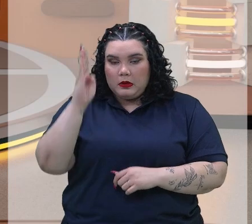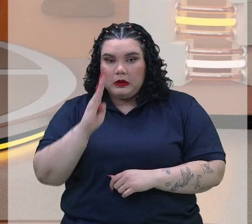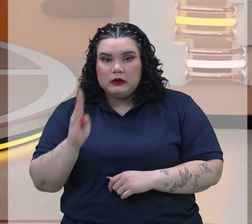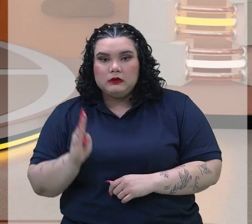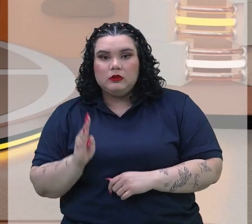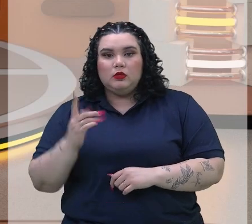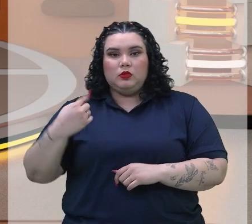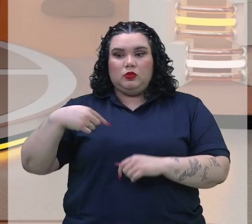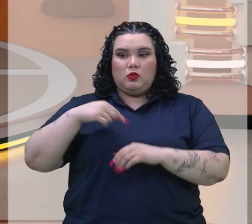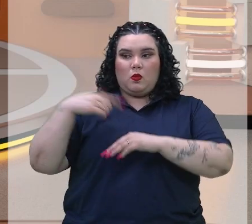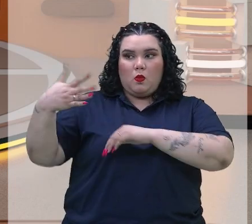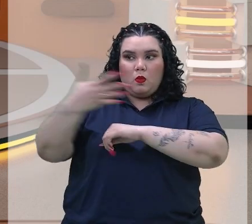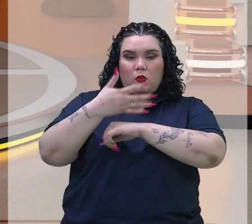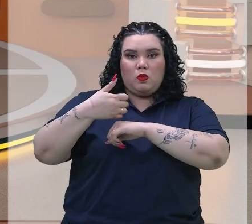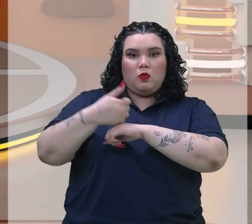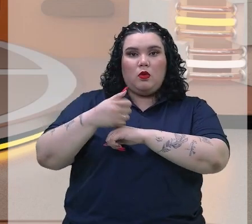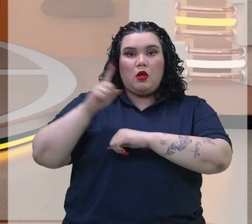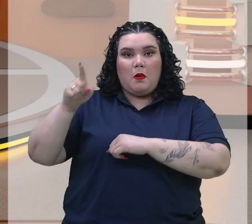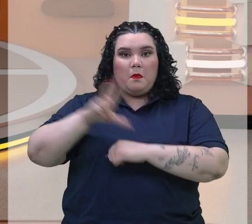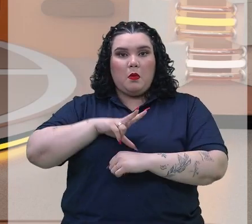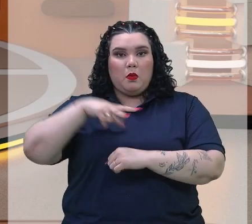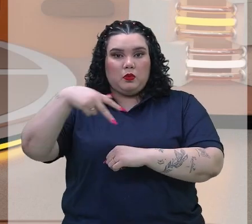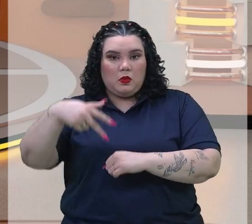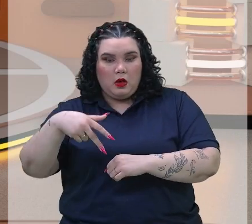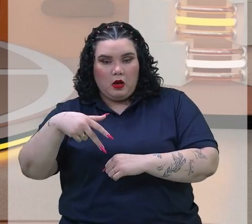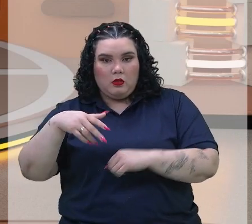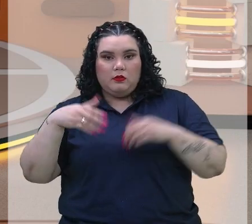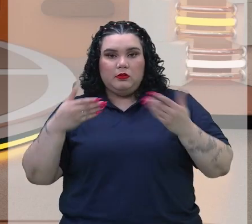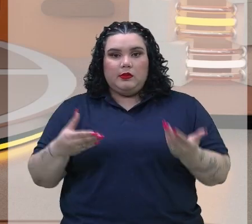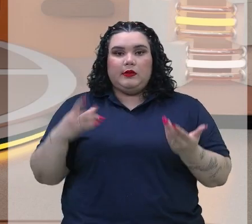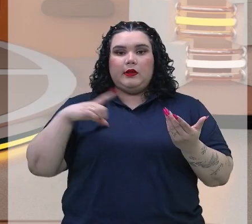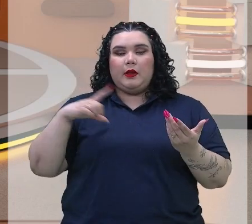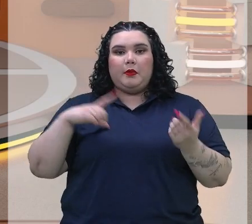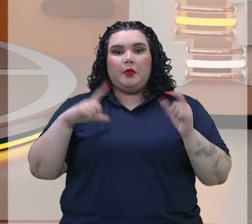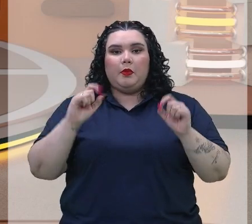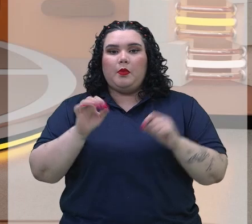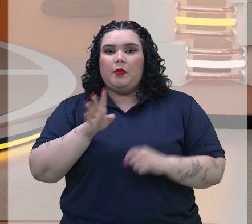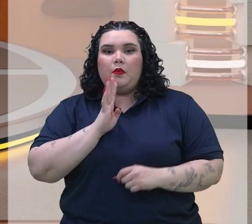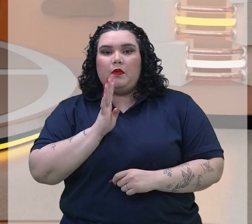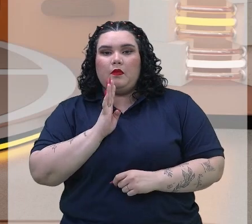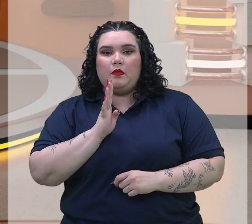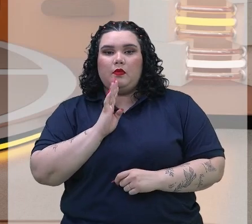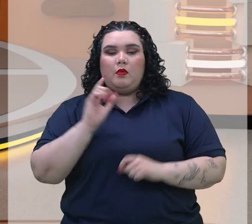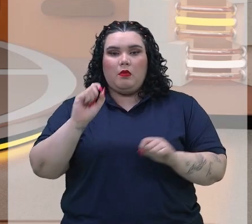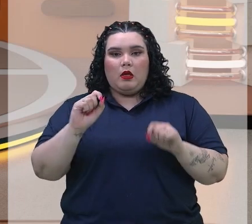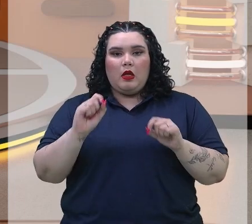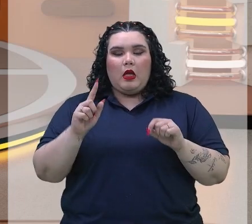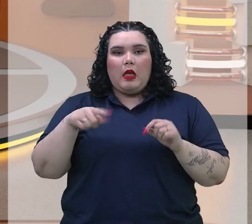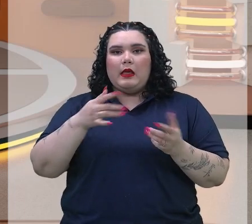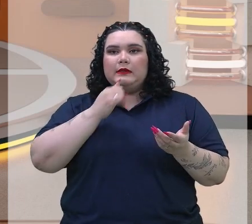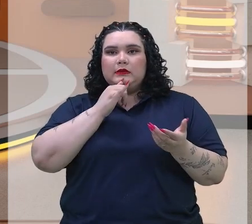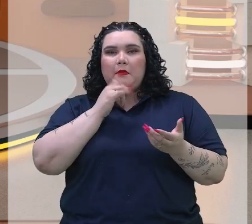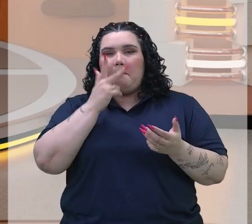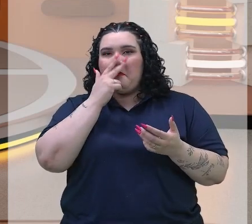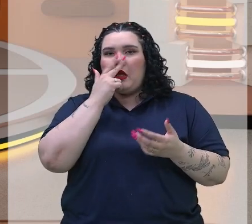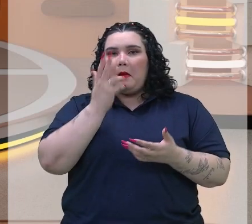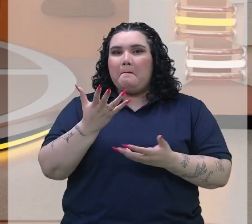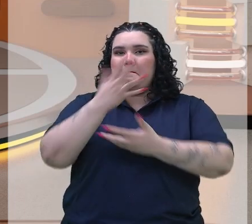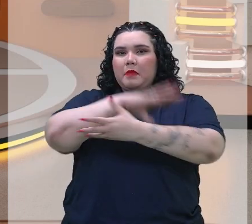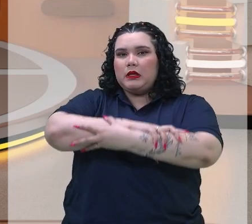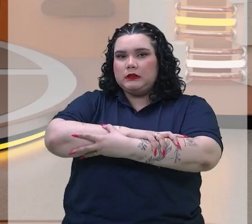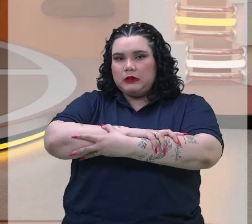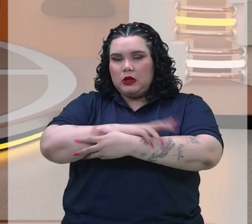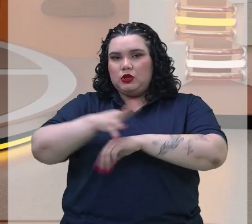foi colônia de Portugal, existia o que a gente vai conhecer como pacto colonial ou exclusivo colonial